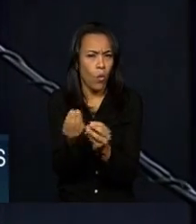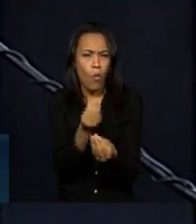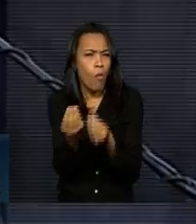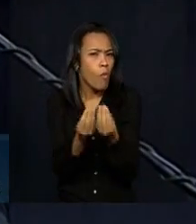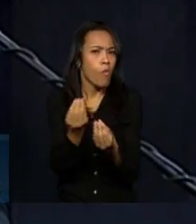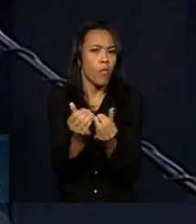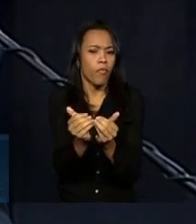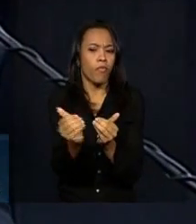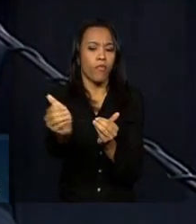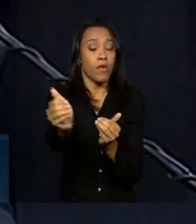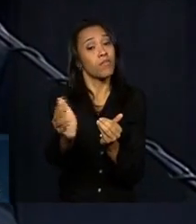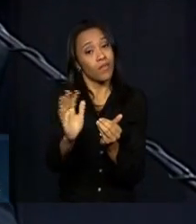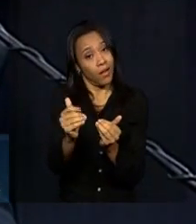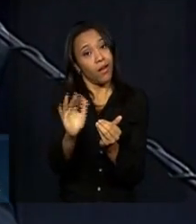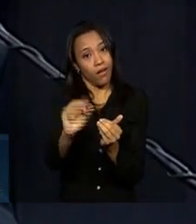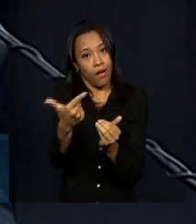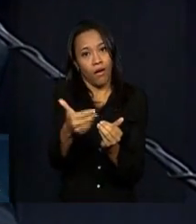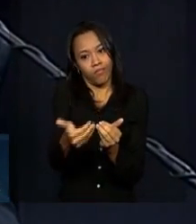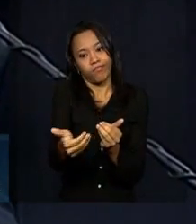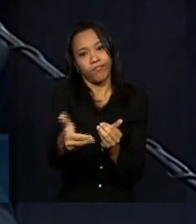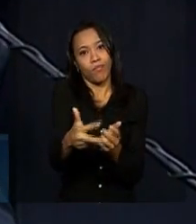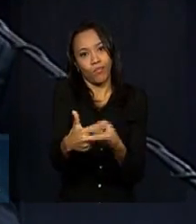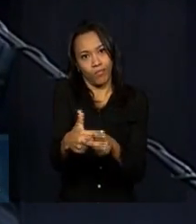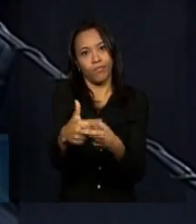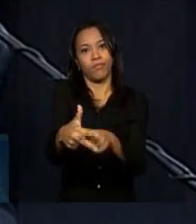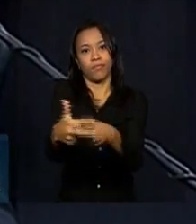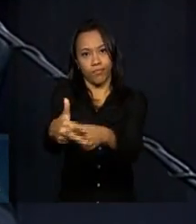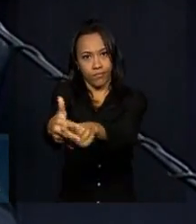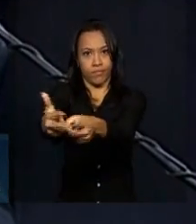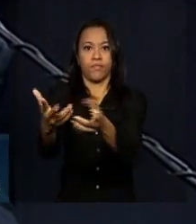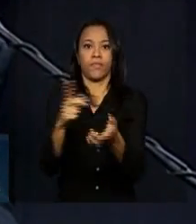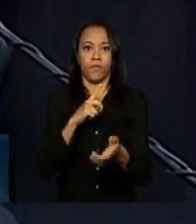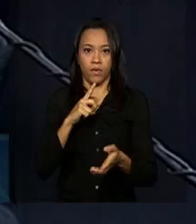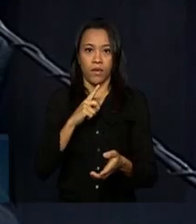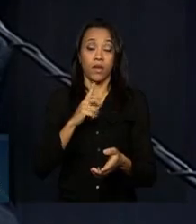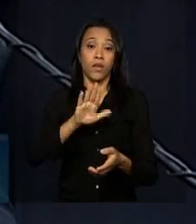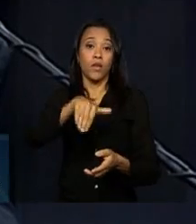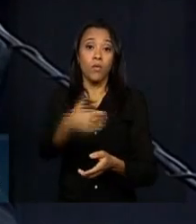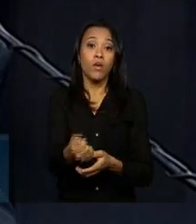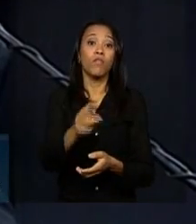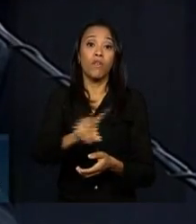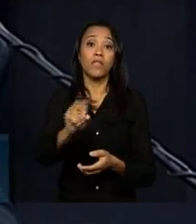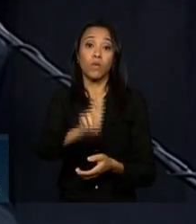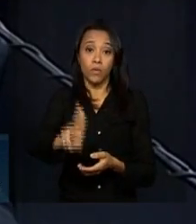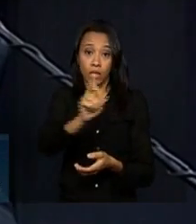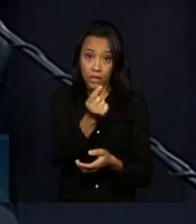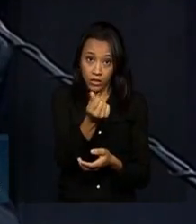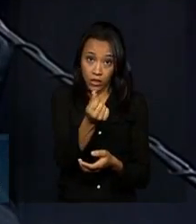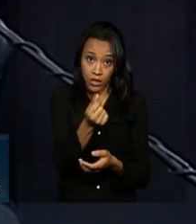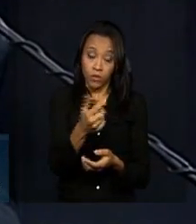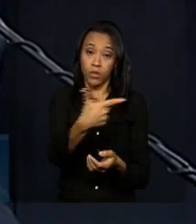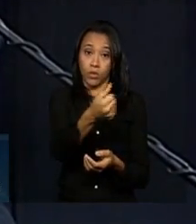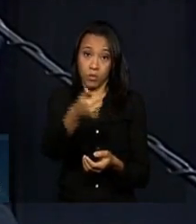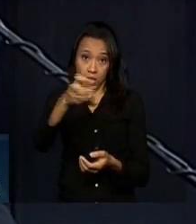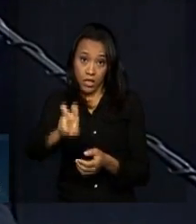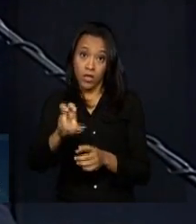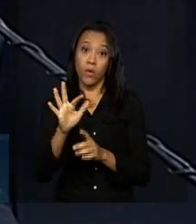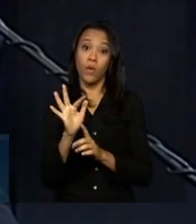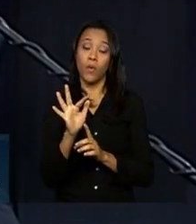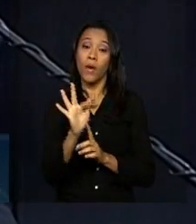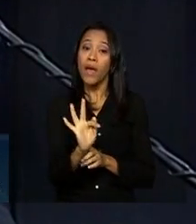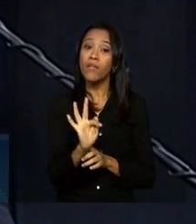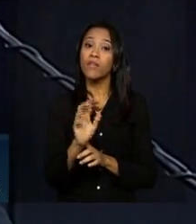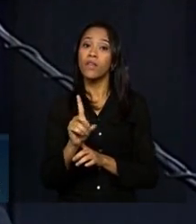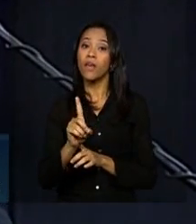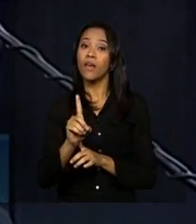mudanças e e com certeza dentro dentro da da dessa da aplicação que vai acontecer em 2015 o fda que ou FD